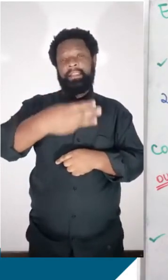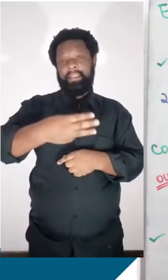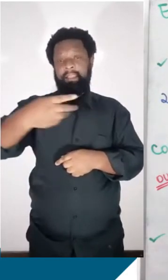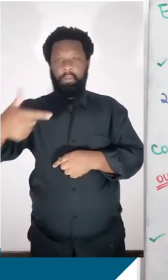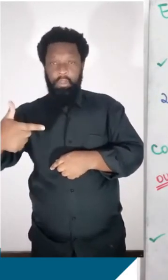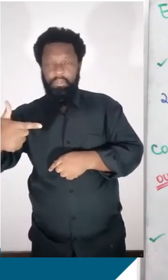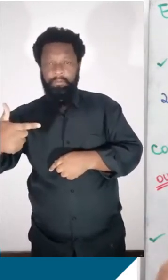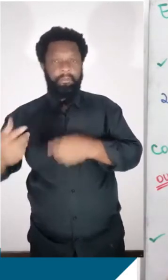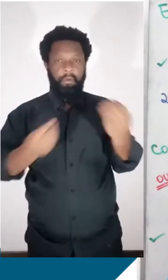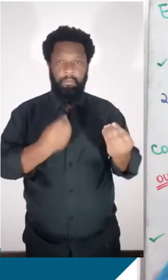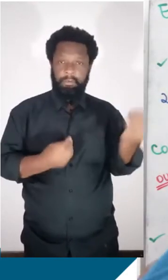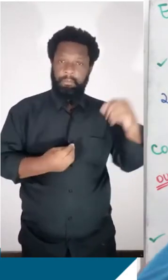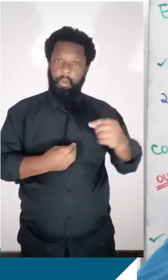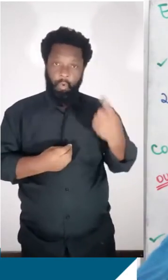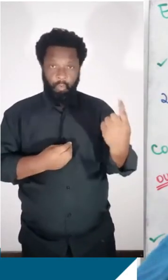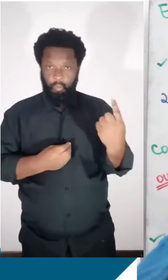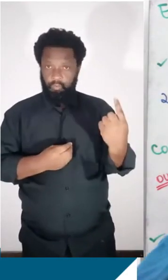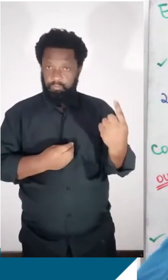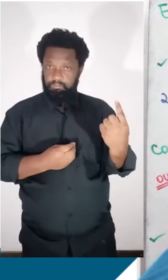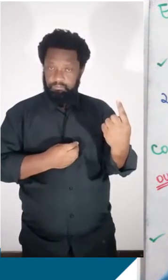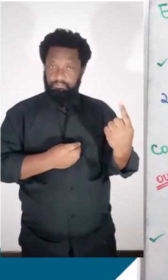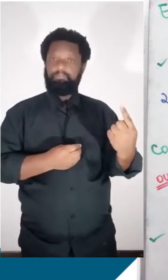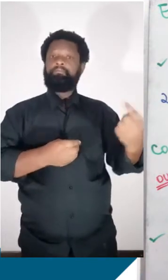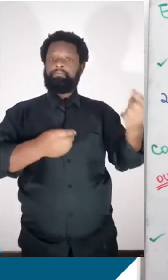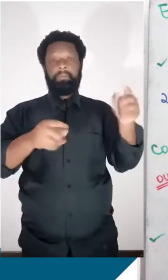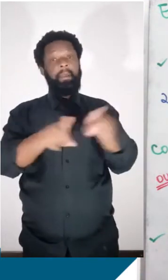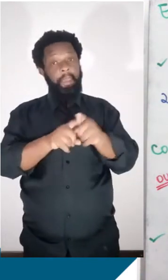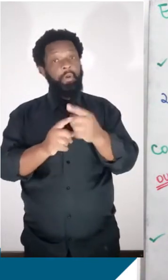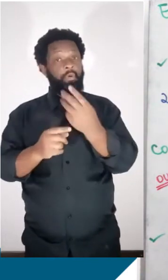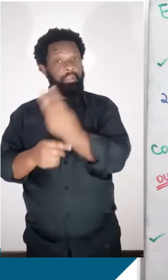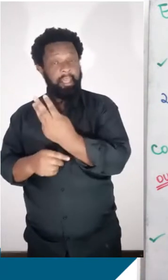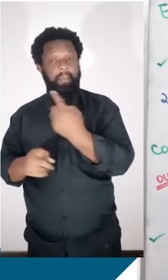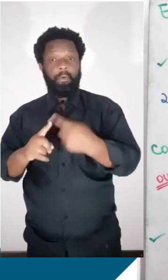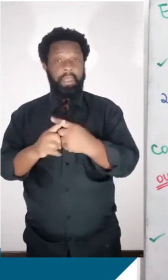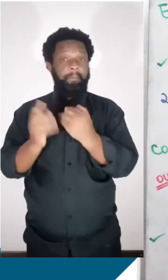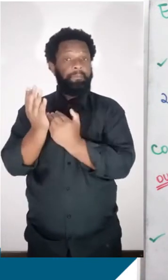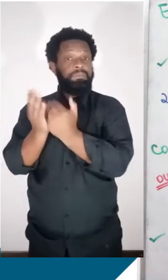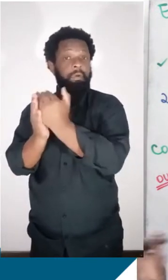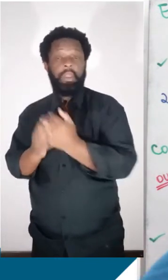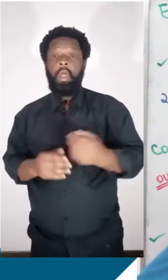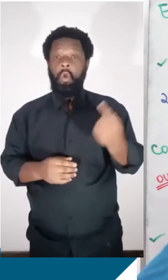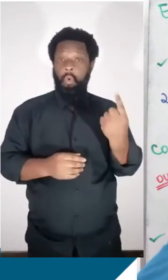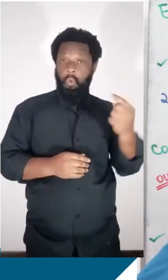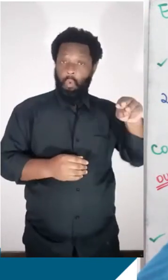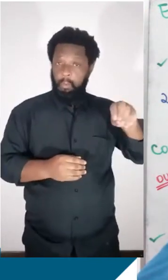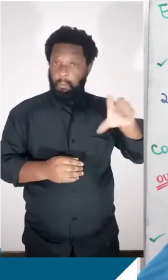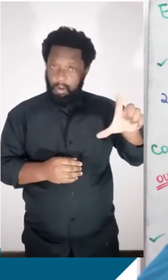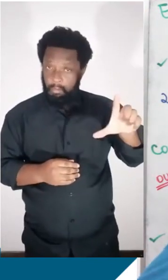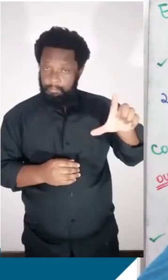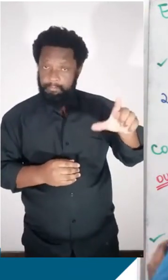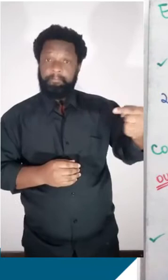ficar 1 mol mesmo, sempre repito 1 e o 3, porque é a proporção. Aqui fica 1